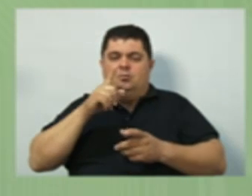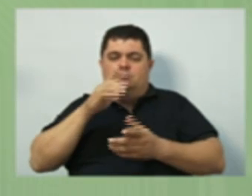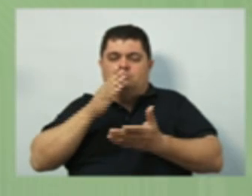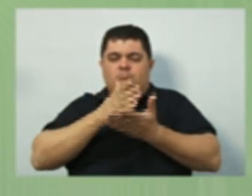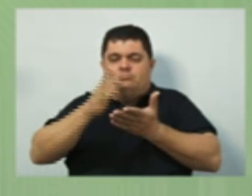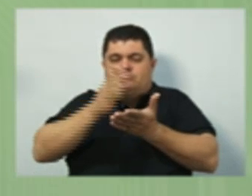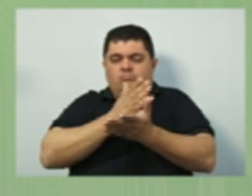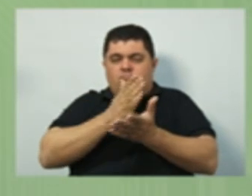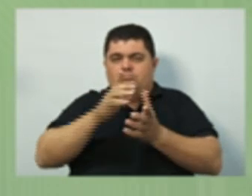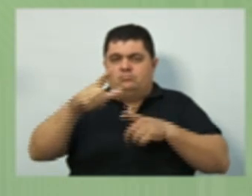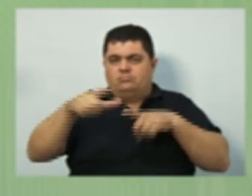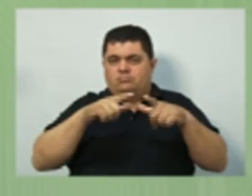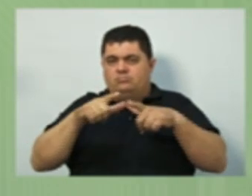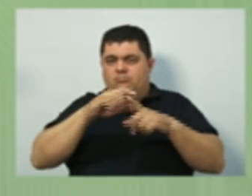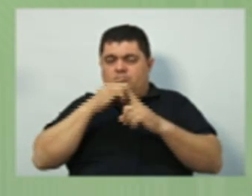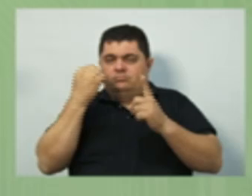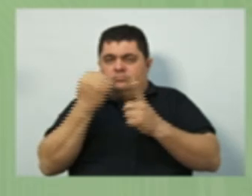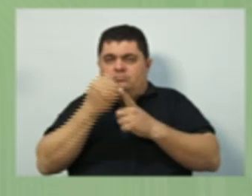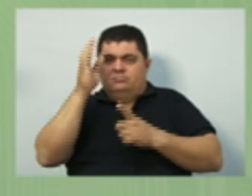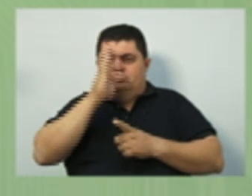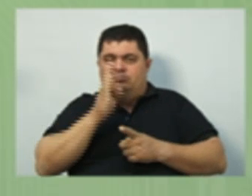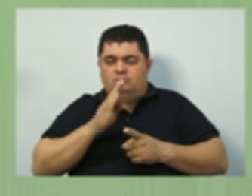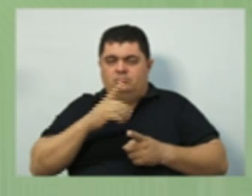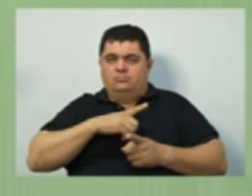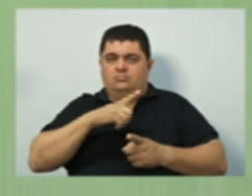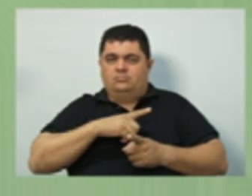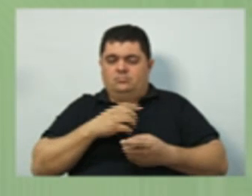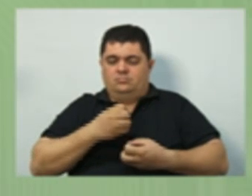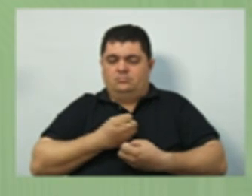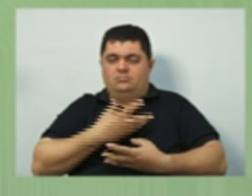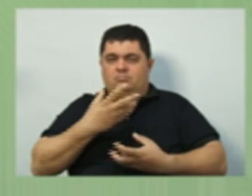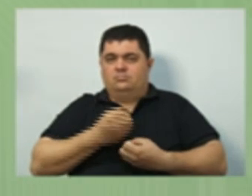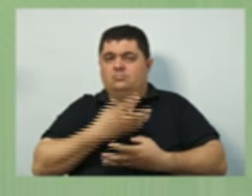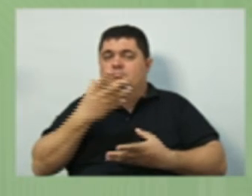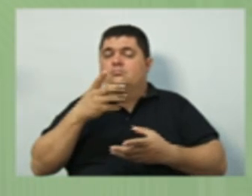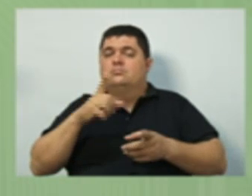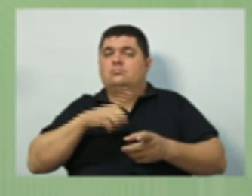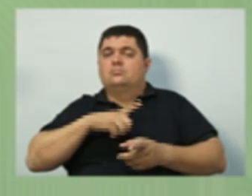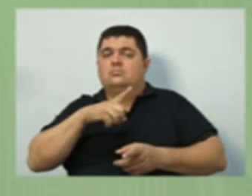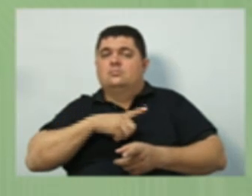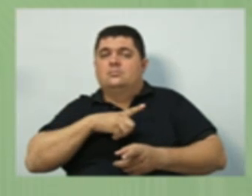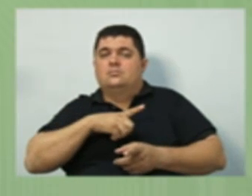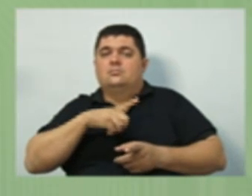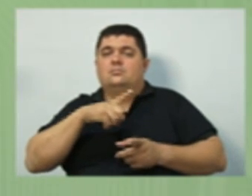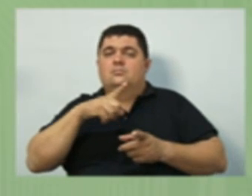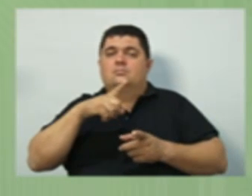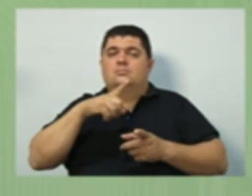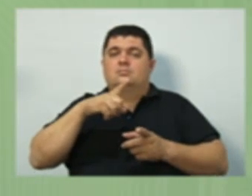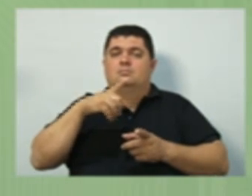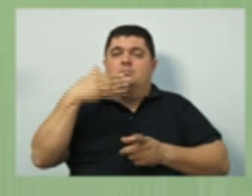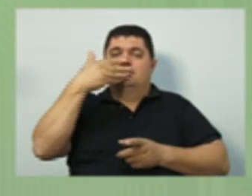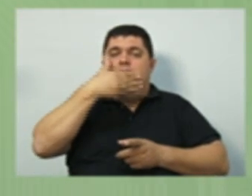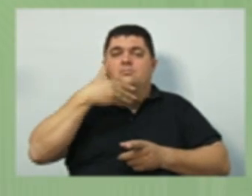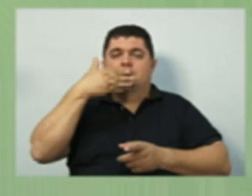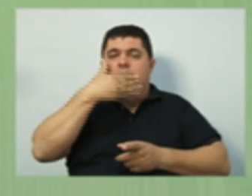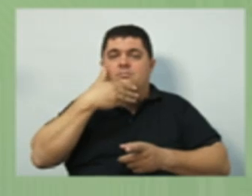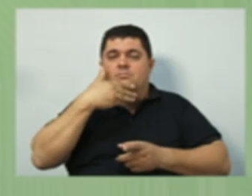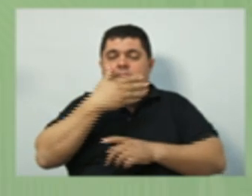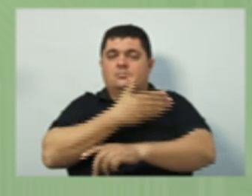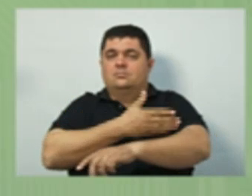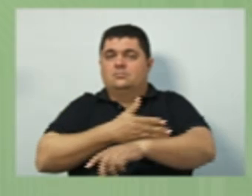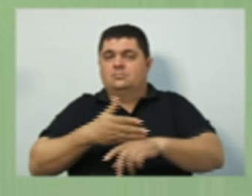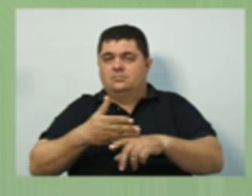na sociedade brasileira é expressa poeticamente na oposição entre a doçura do